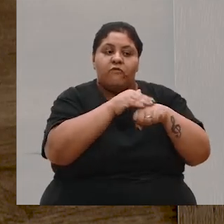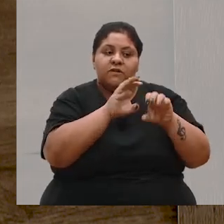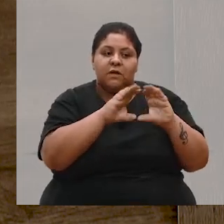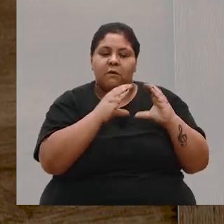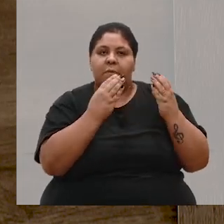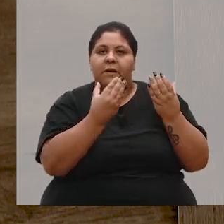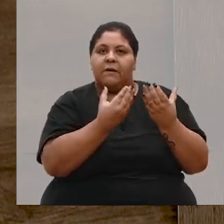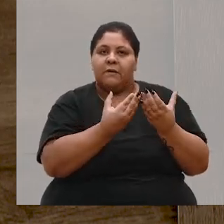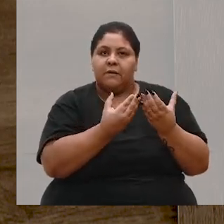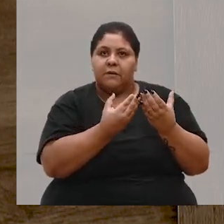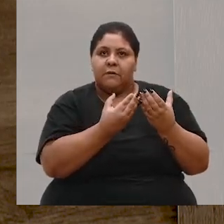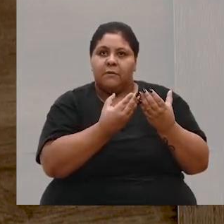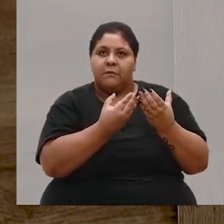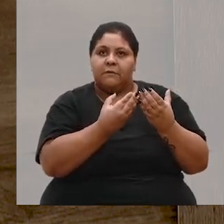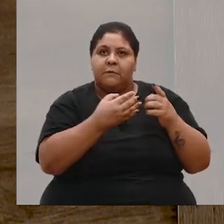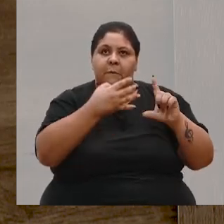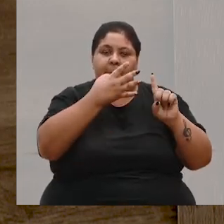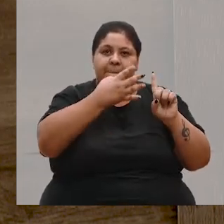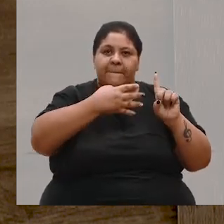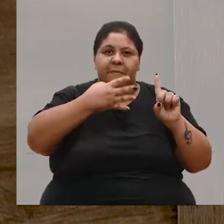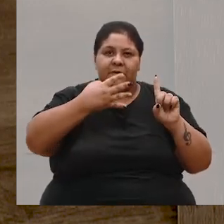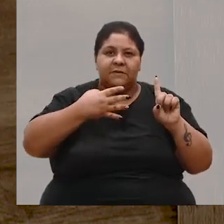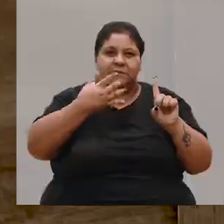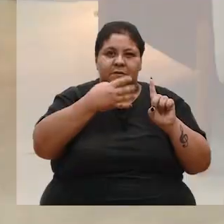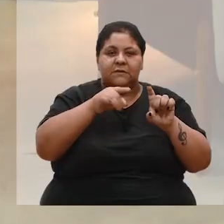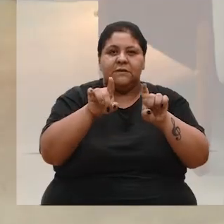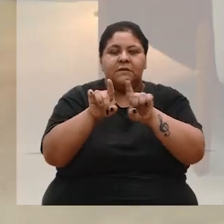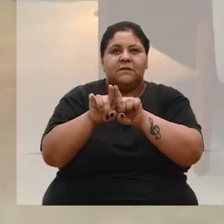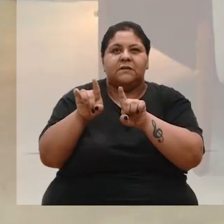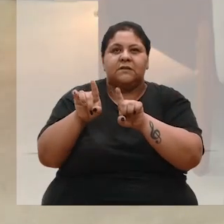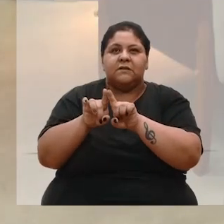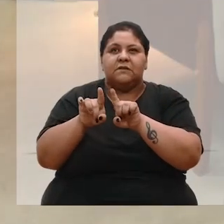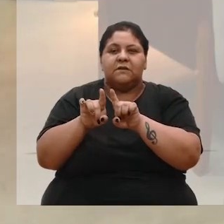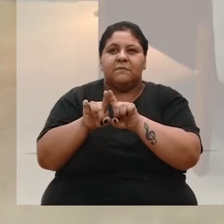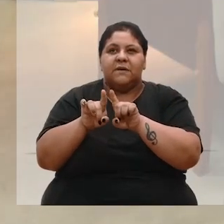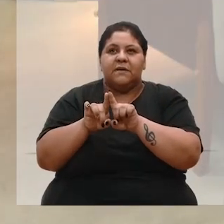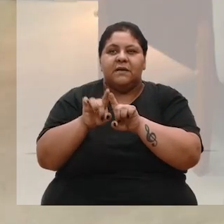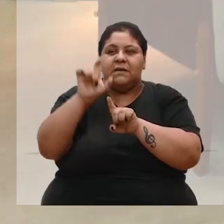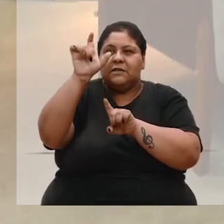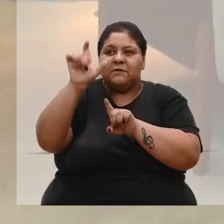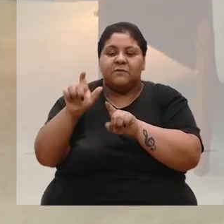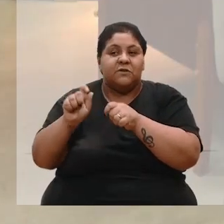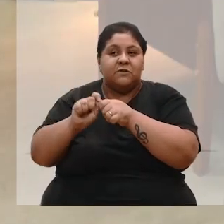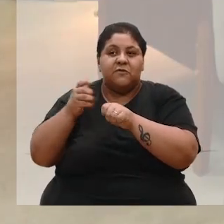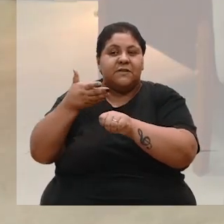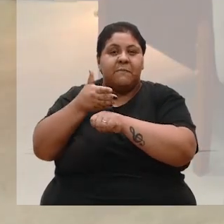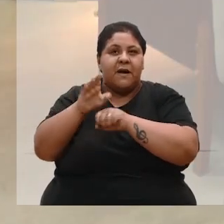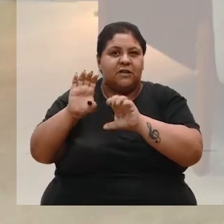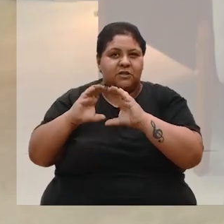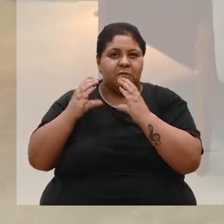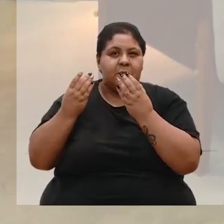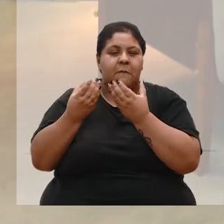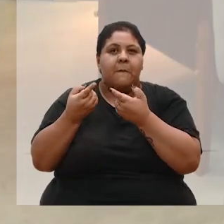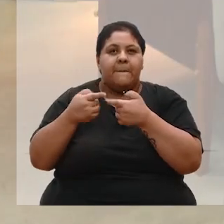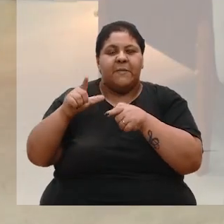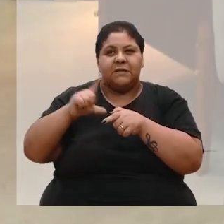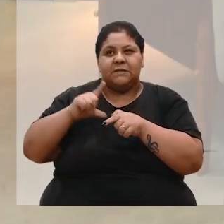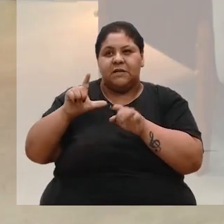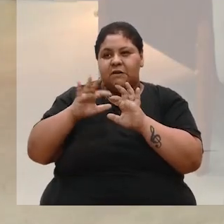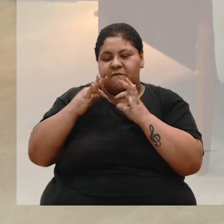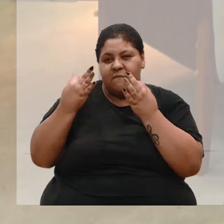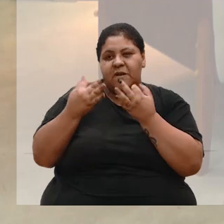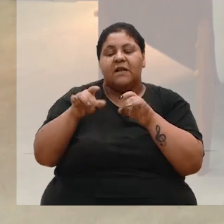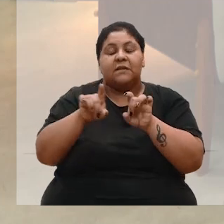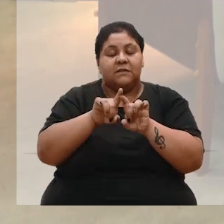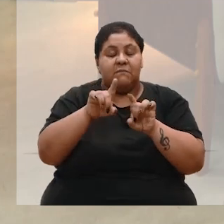comunidade LGBTQIA+, com aqueles que não são dessa comunidade, mas possuem familiares e,